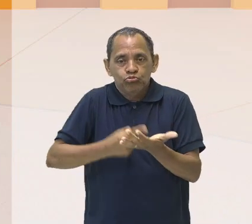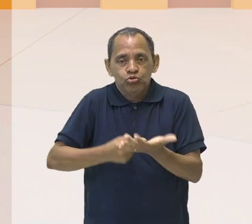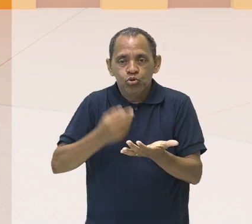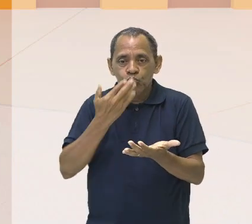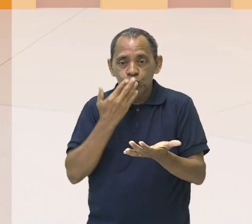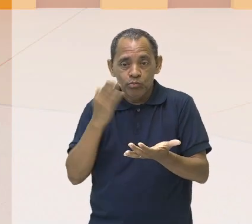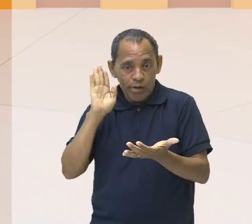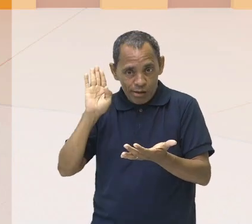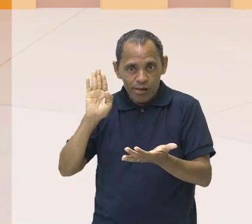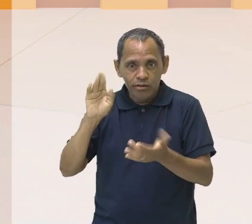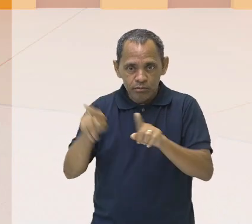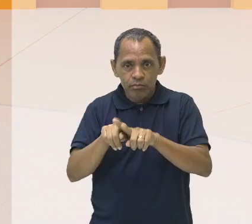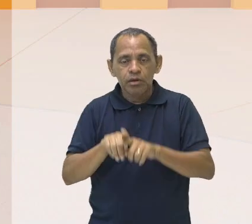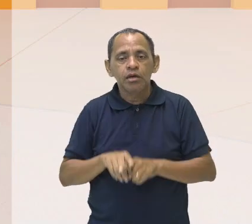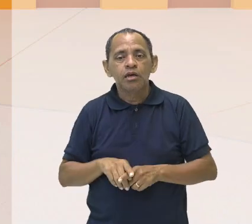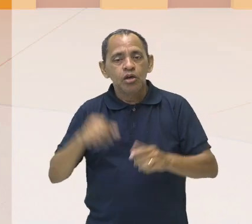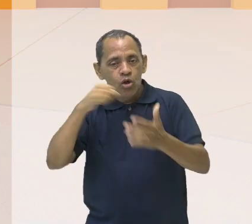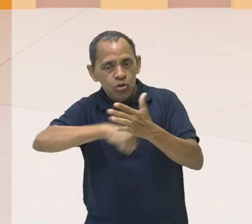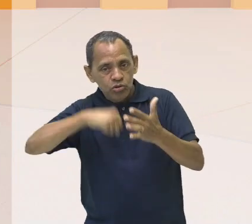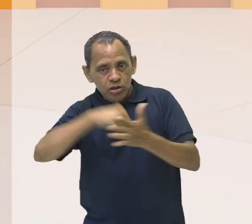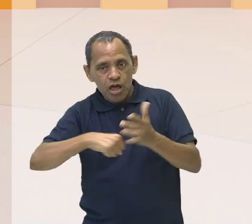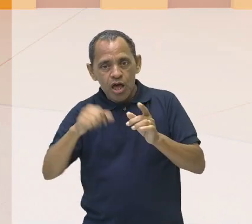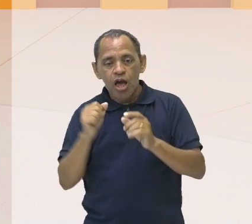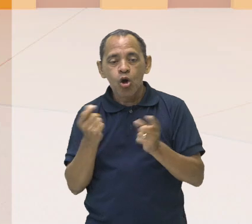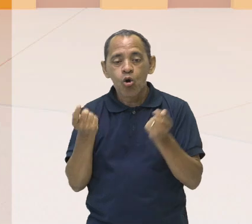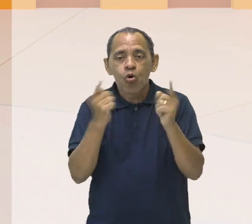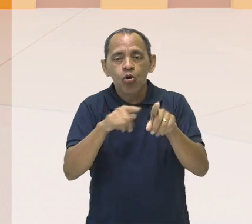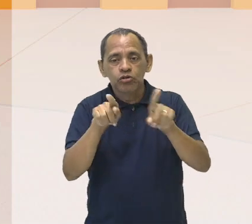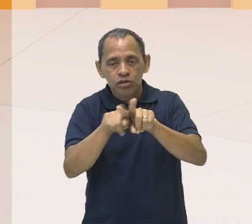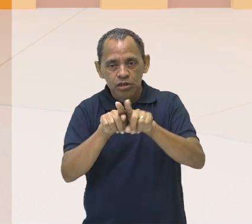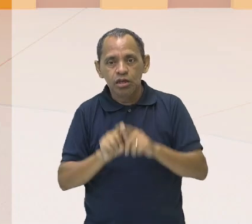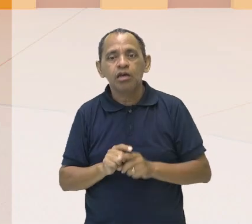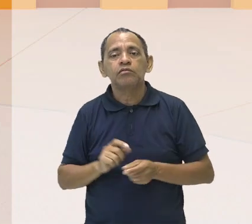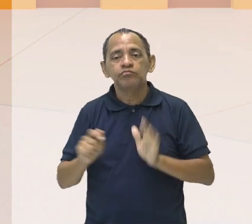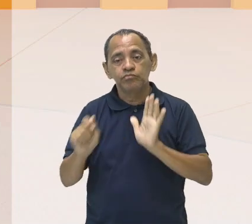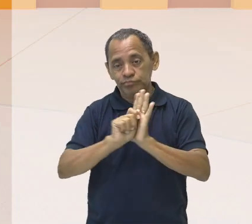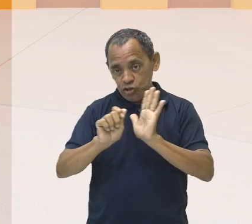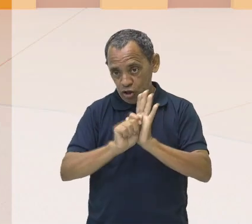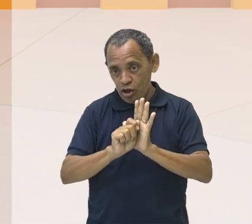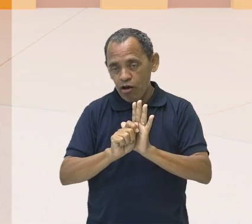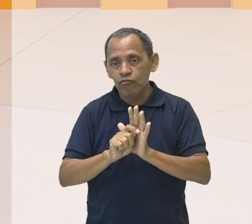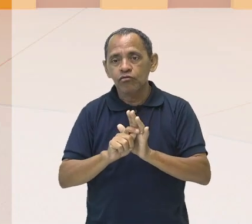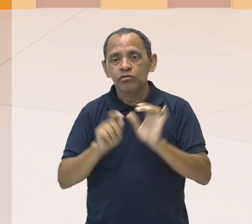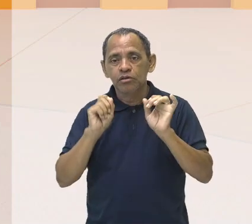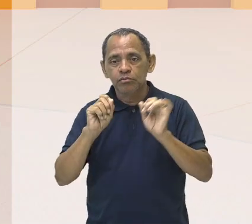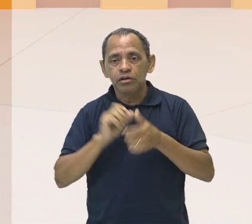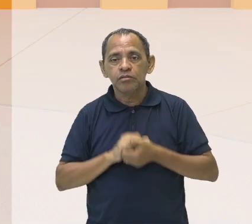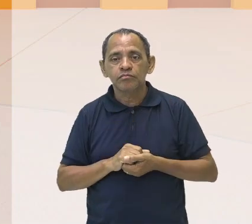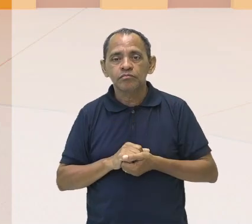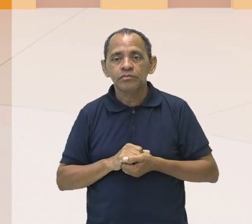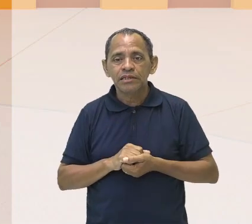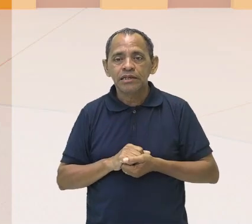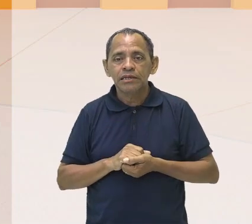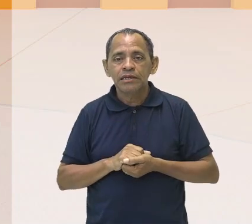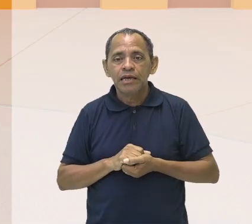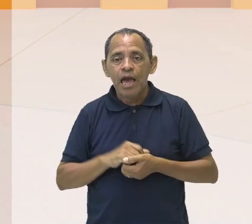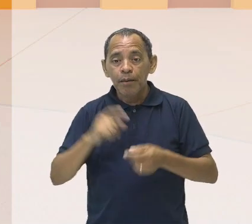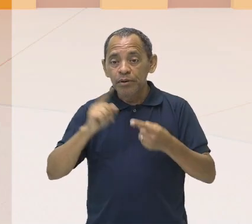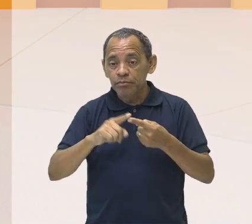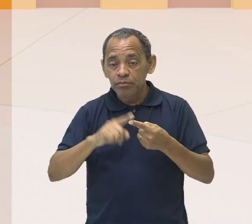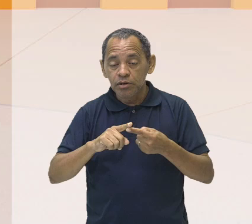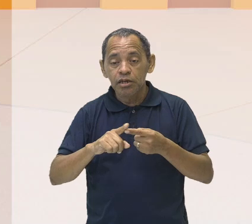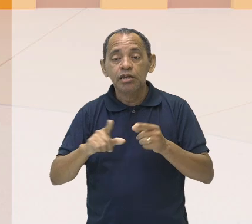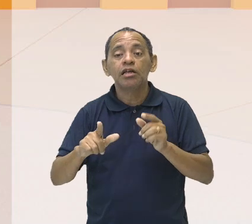internacionalmente a combater o tráfico negreiro. Qual é a diferença dessas duas leis? Bem, a Bill Harbiden é uma lei inglesa e a lei Eusébio